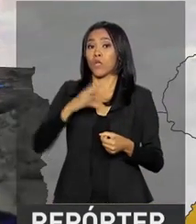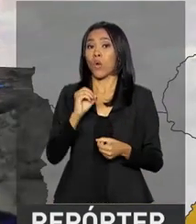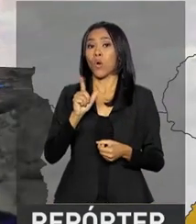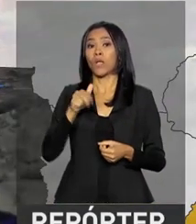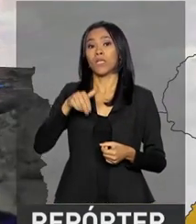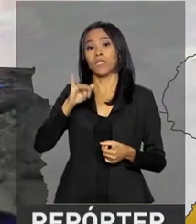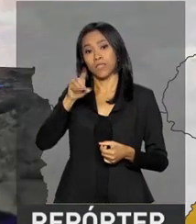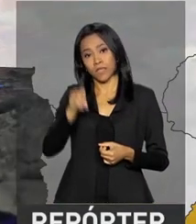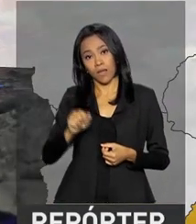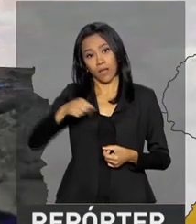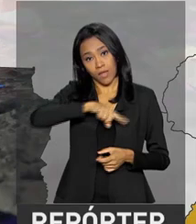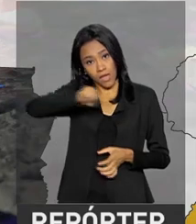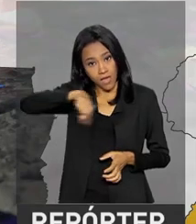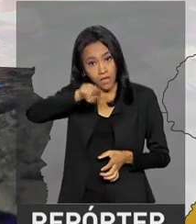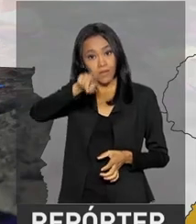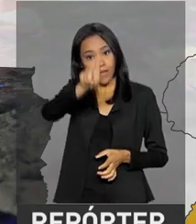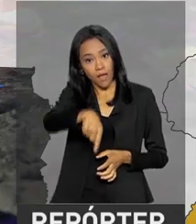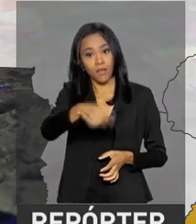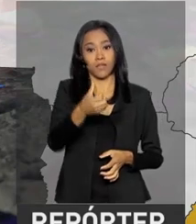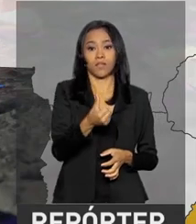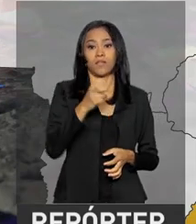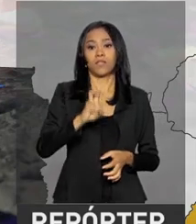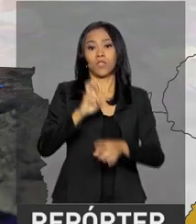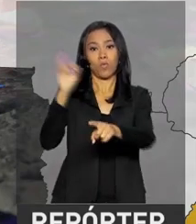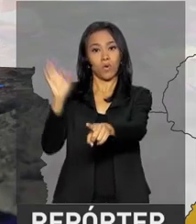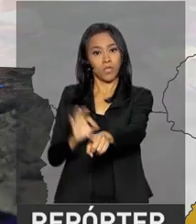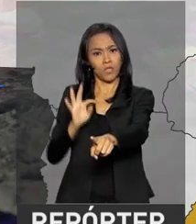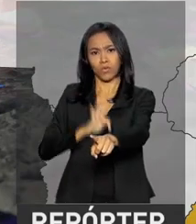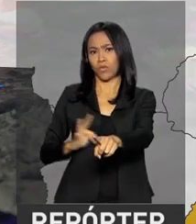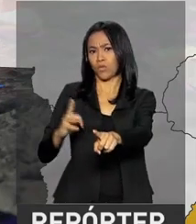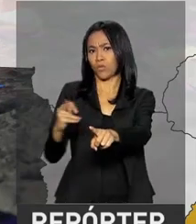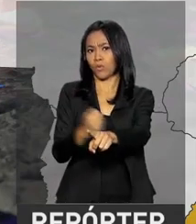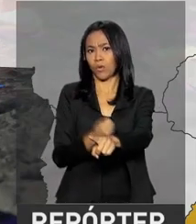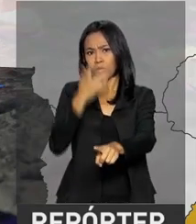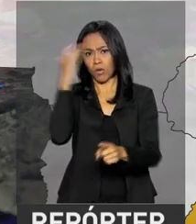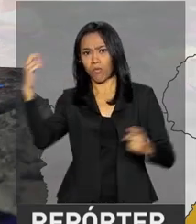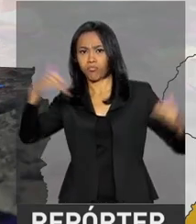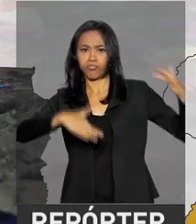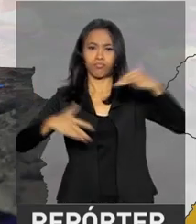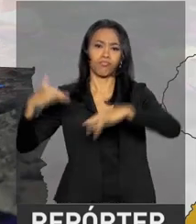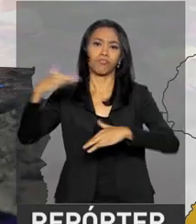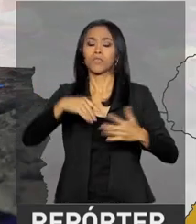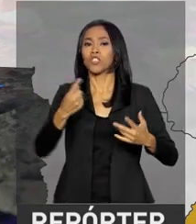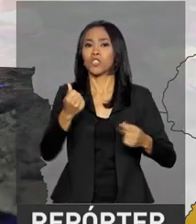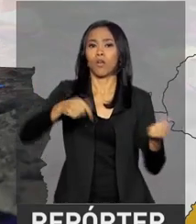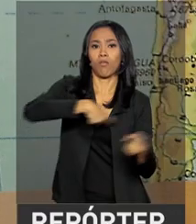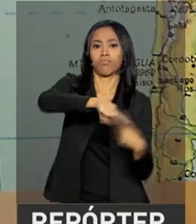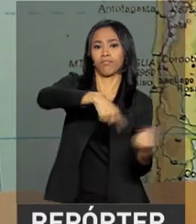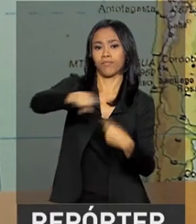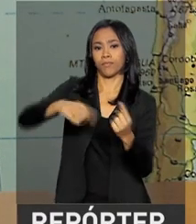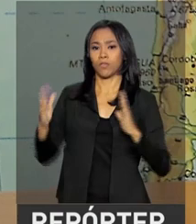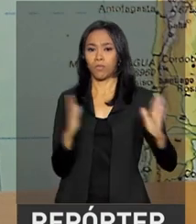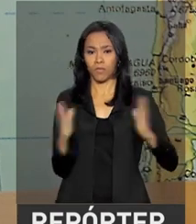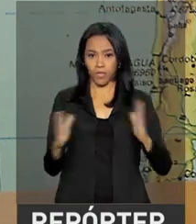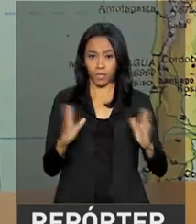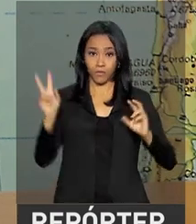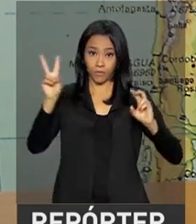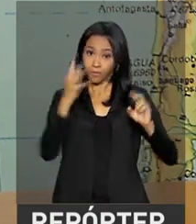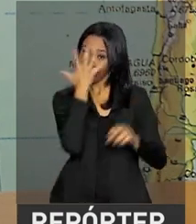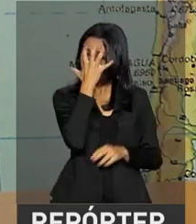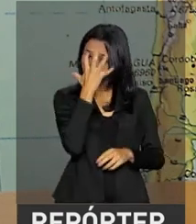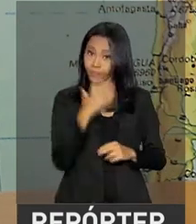são responsáveis por 65% de toda a movimentação financeira durante o carnaval nós fizemos várias